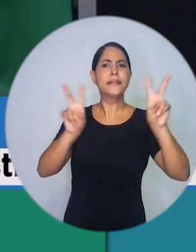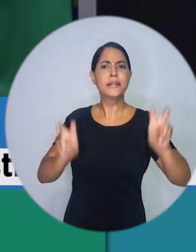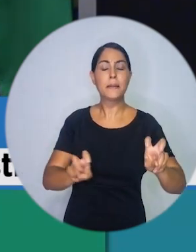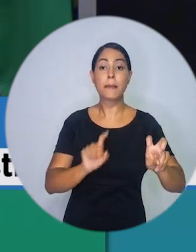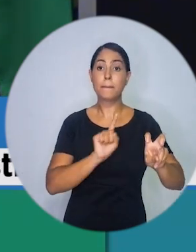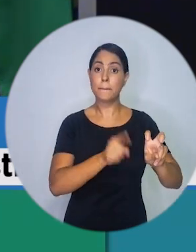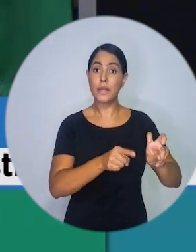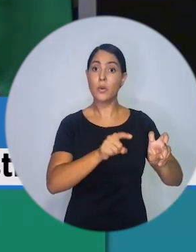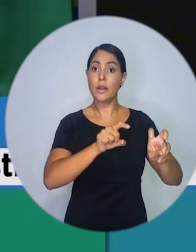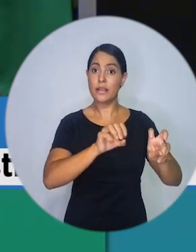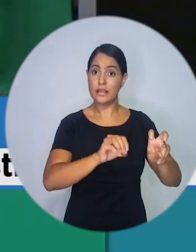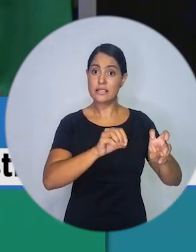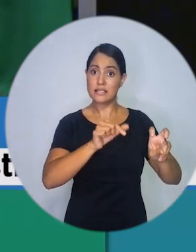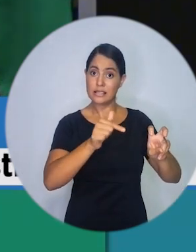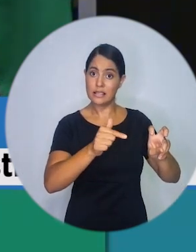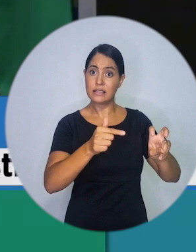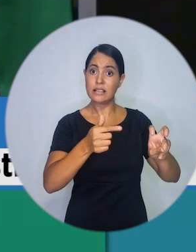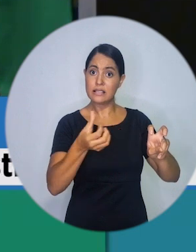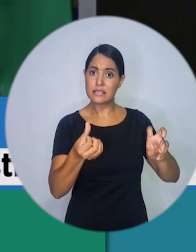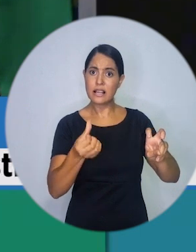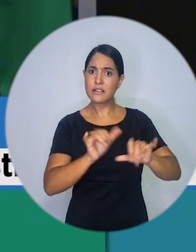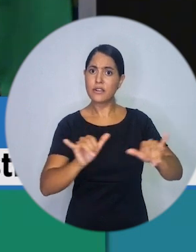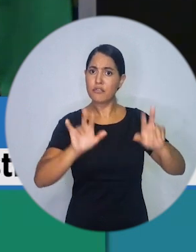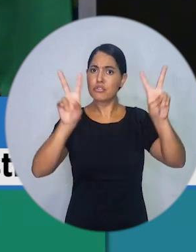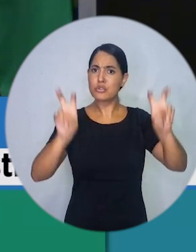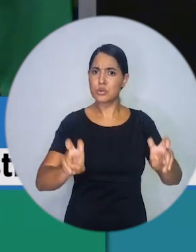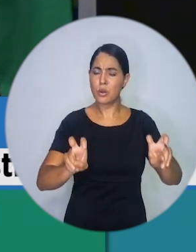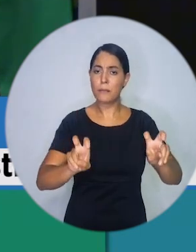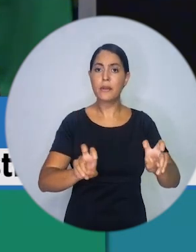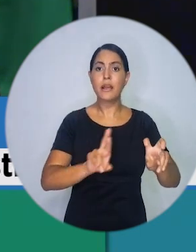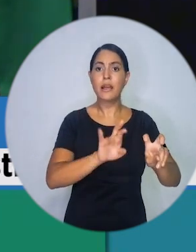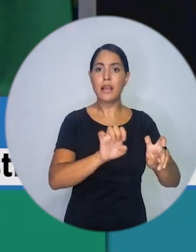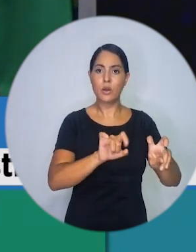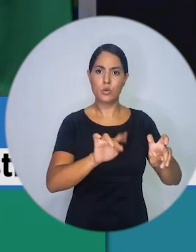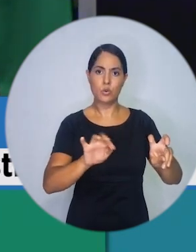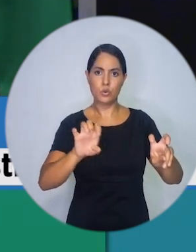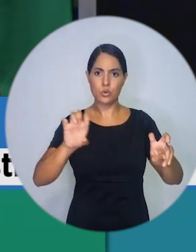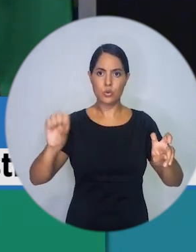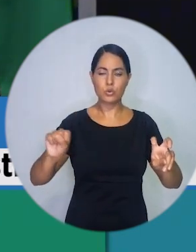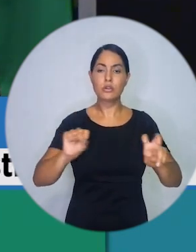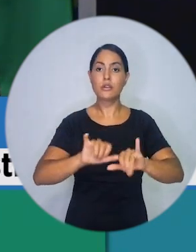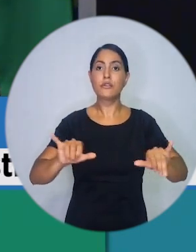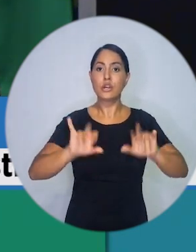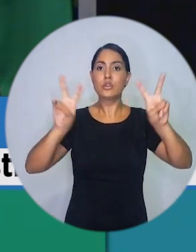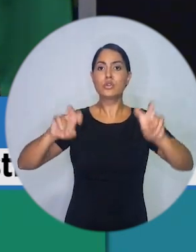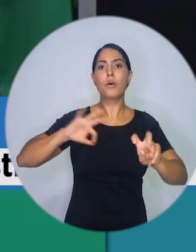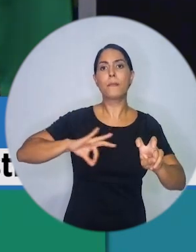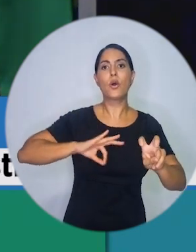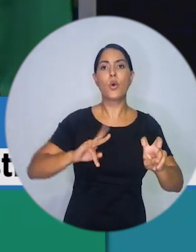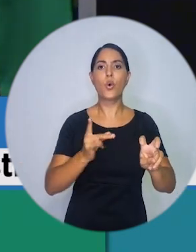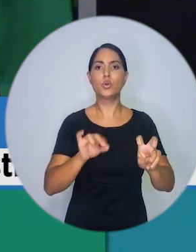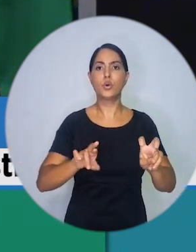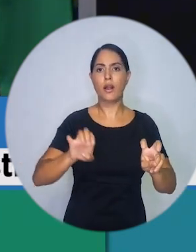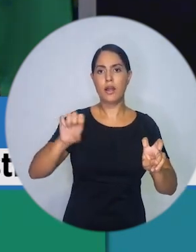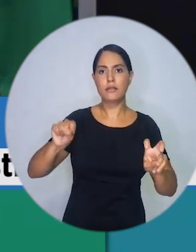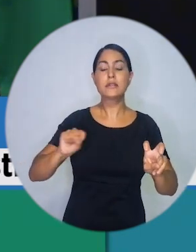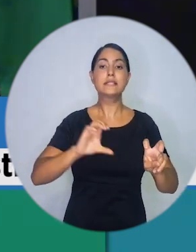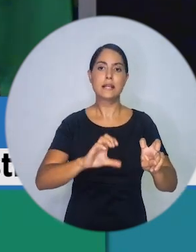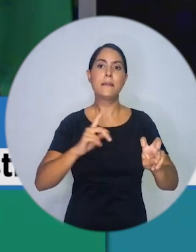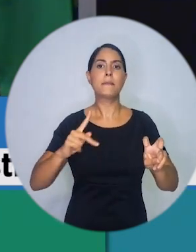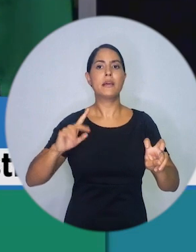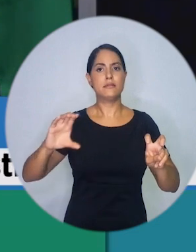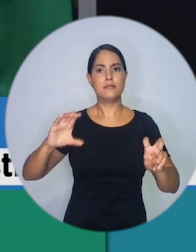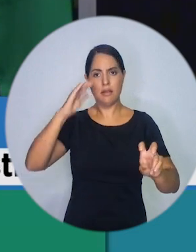tema 1076 dos recursos repetitivos, que adotou a fixação dos honorários conforme reza o CPC, um